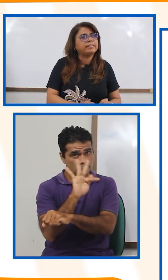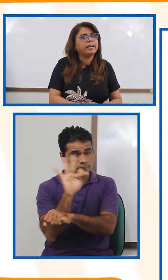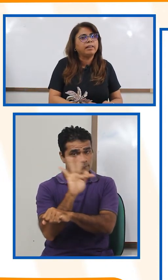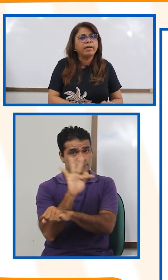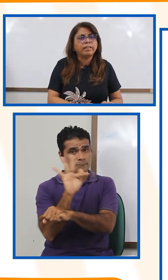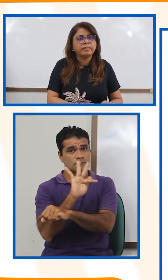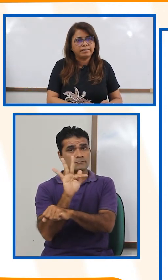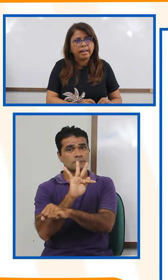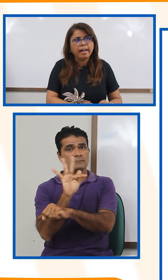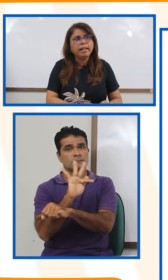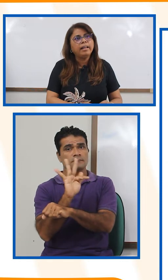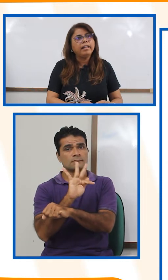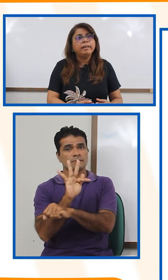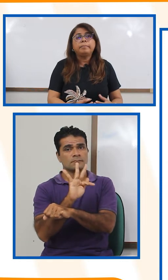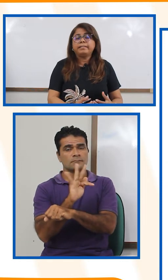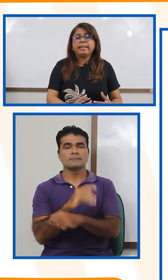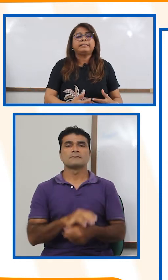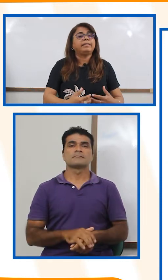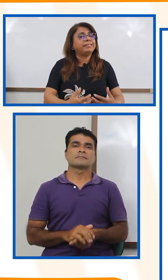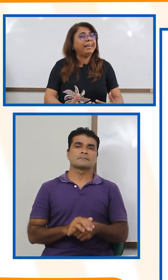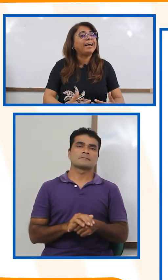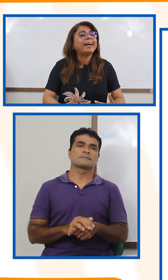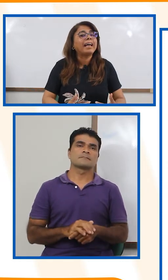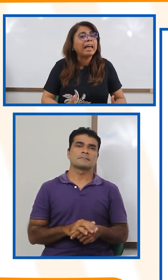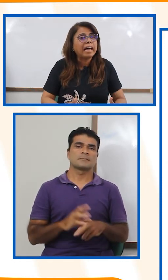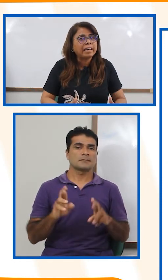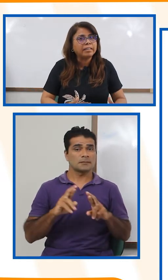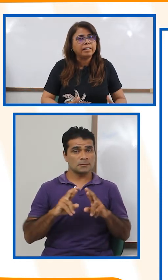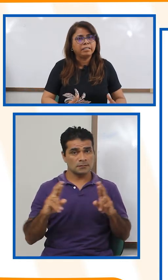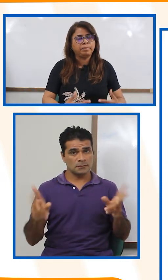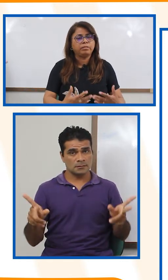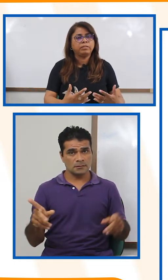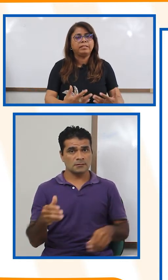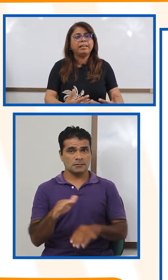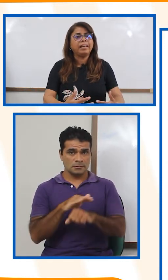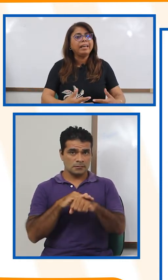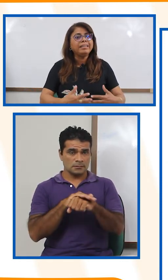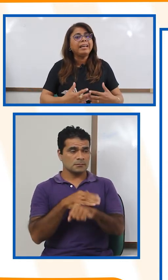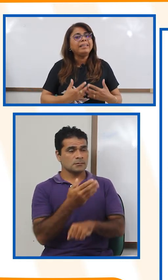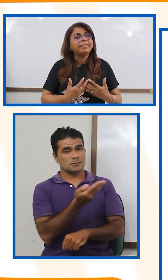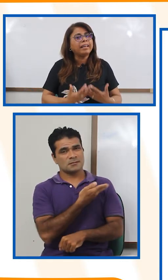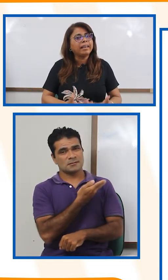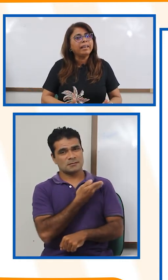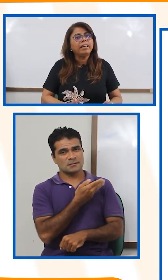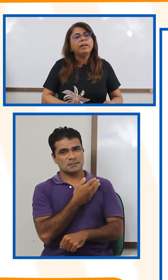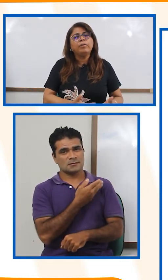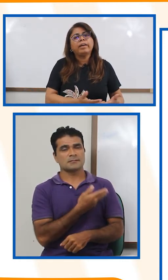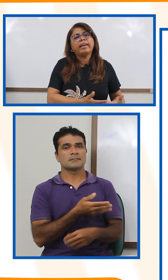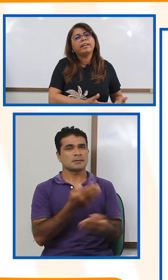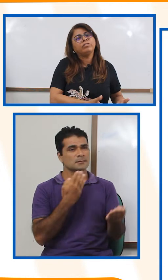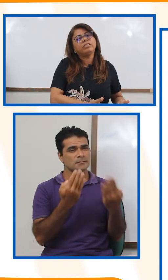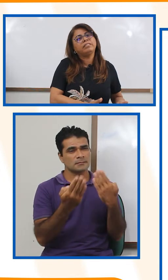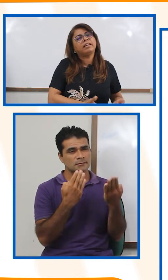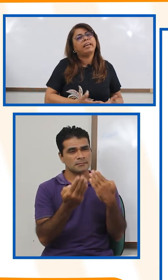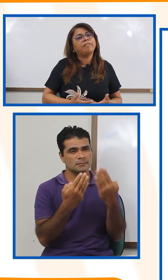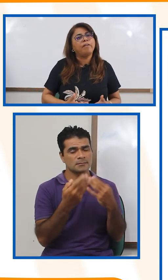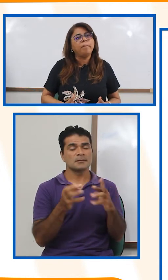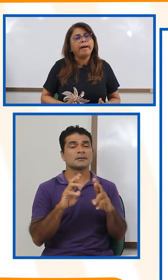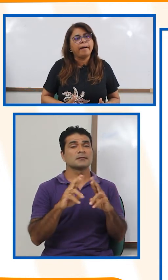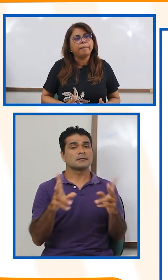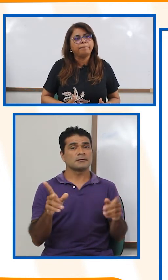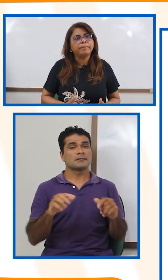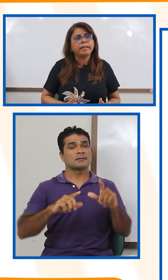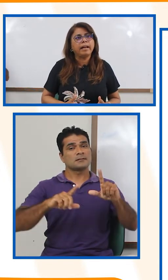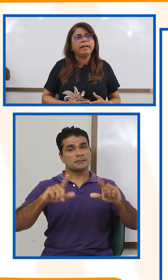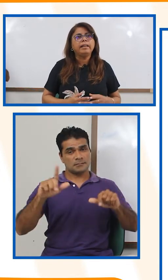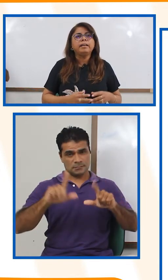pode ser essa linguagem, tá? Mas ela tem que ser clara. As pessoas têm que entender o que que a notícia quer